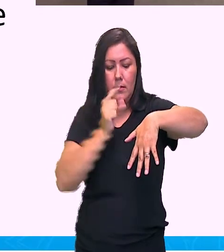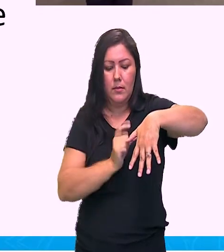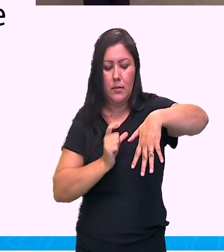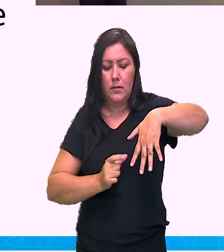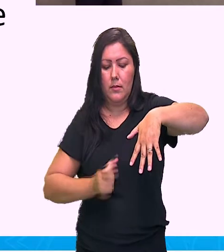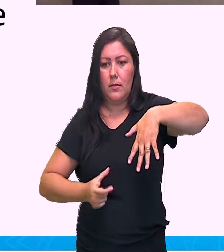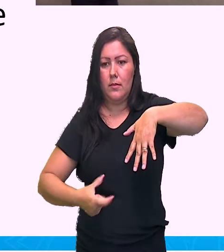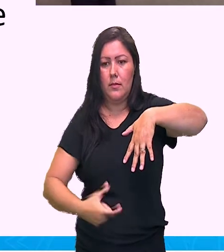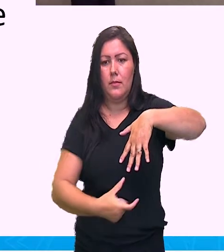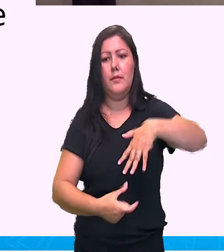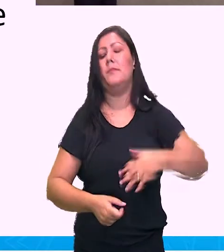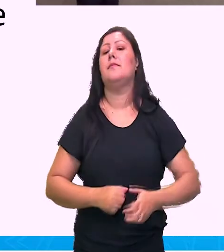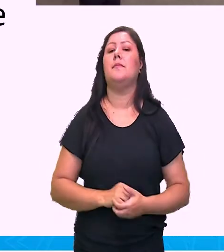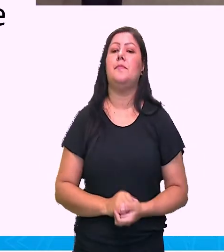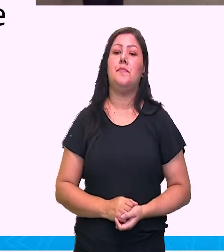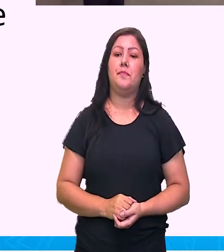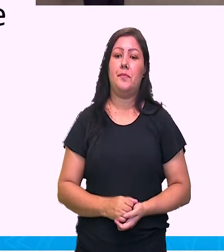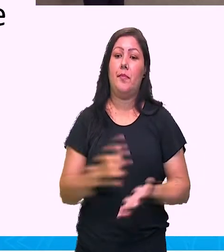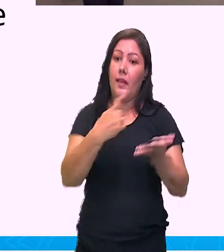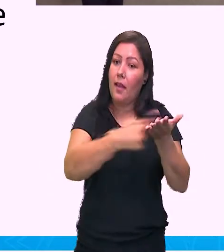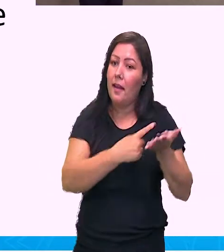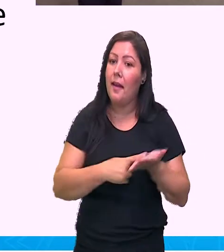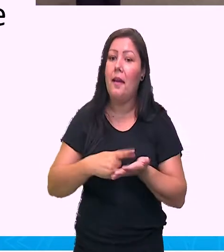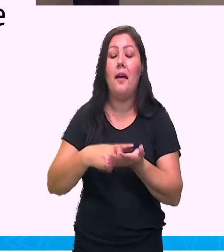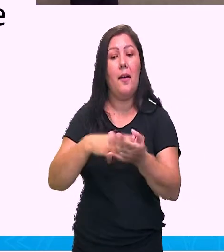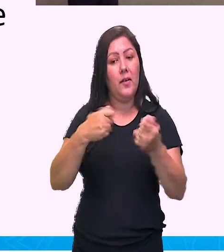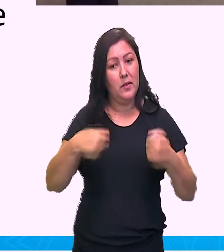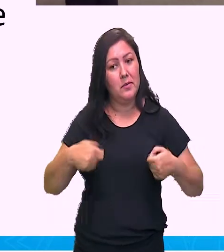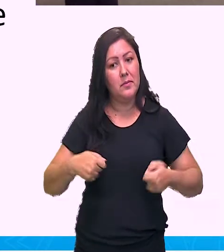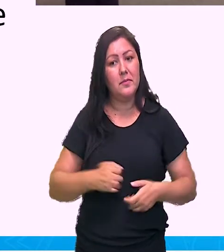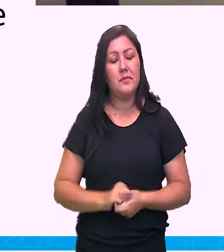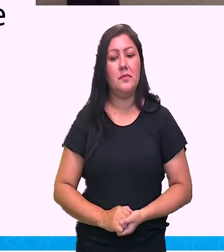na definição dessas fronteiras,